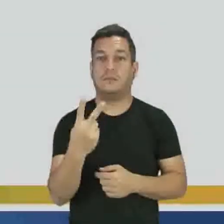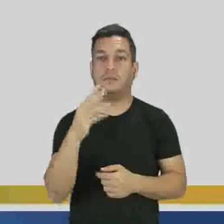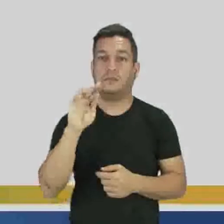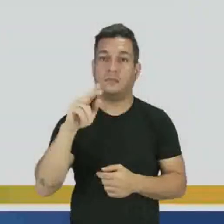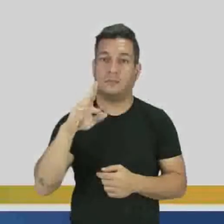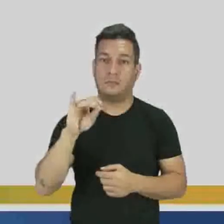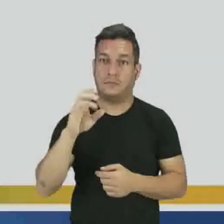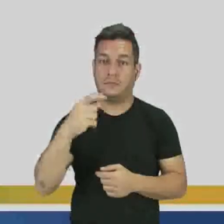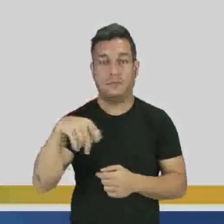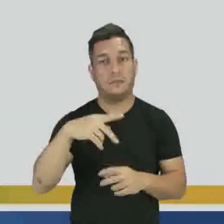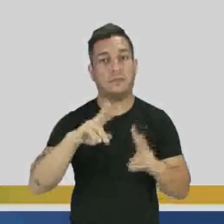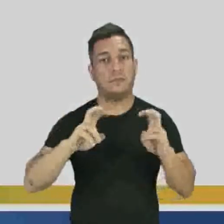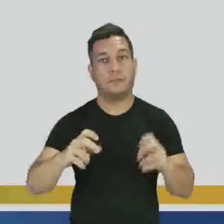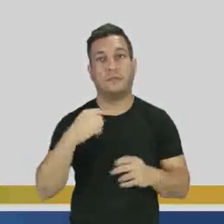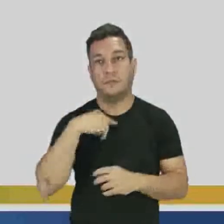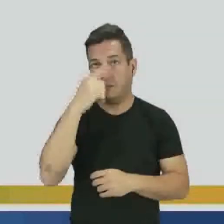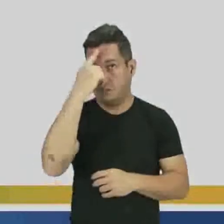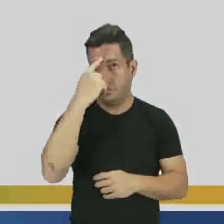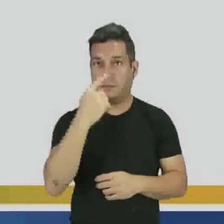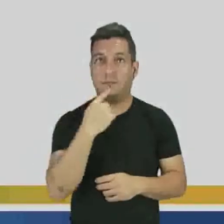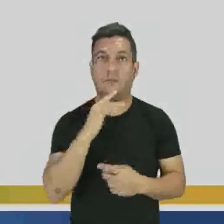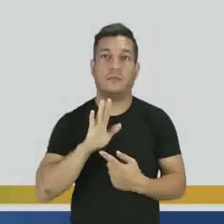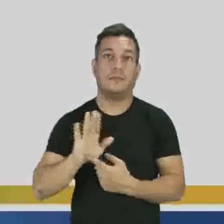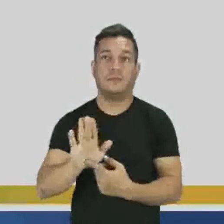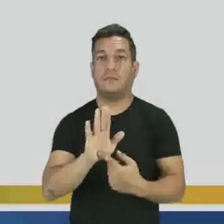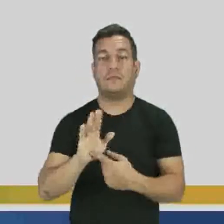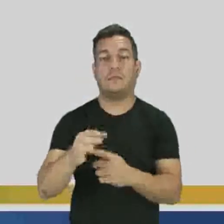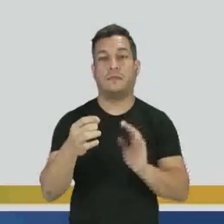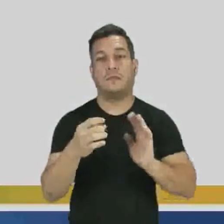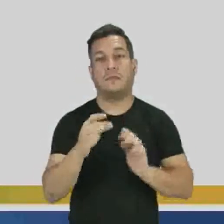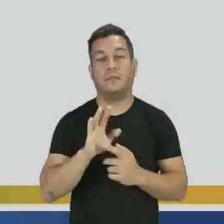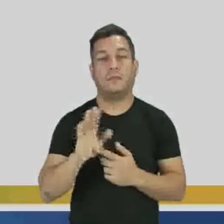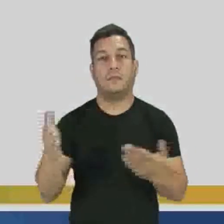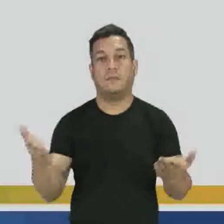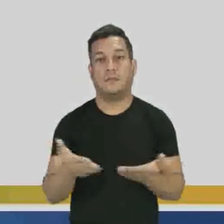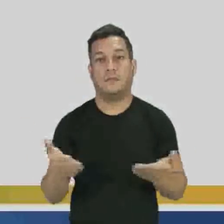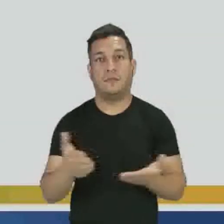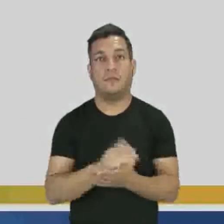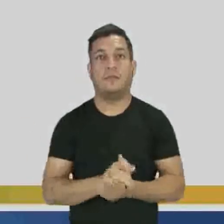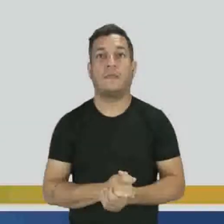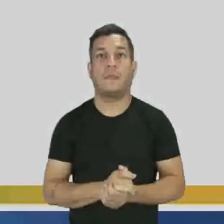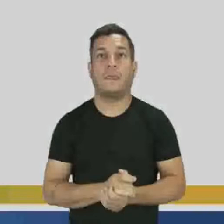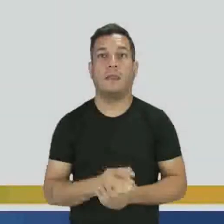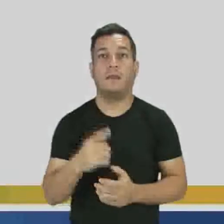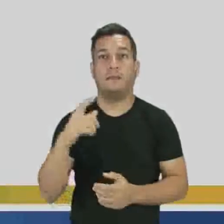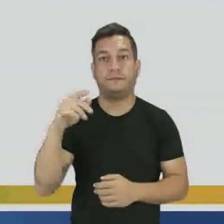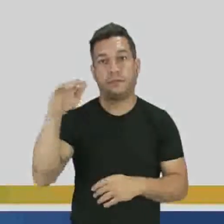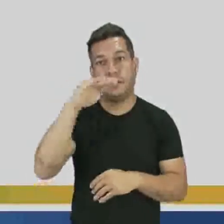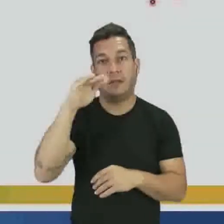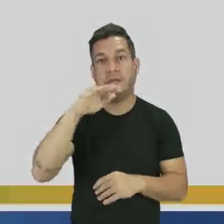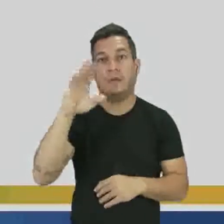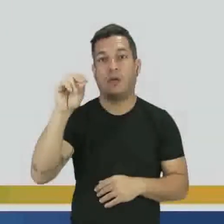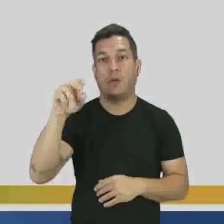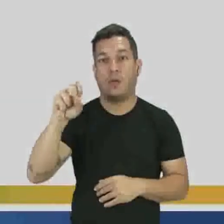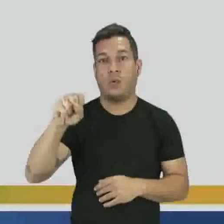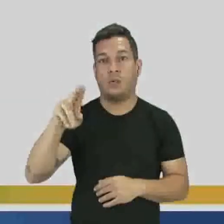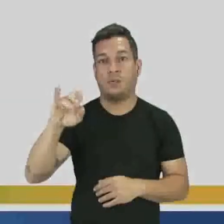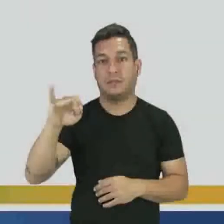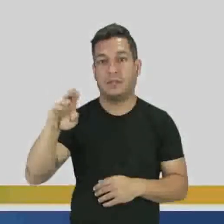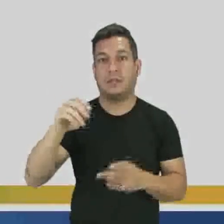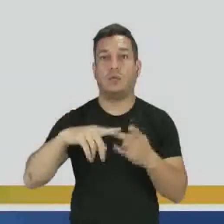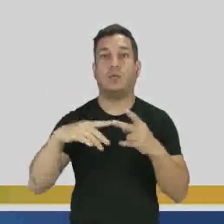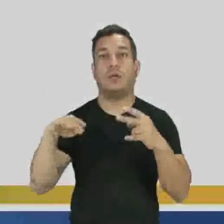funções que vocês podem ver aí na imagem que eu estou destacando aqui para vocês agora. Em cima a função cosseno e embaixo a